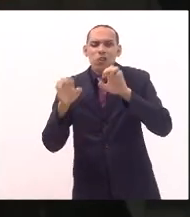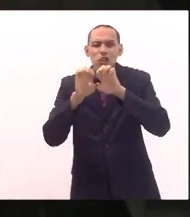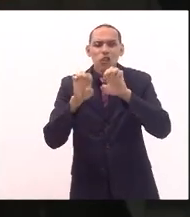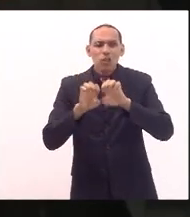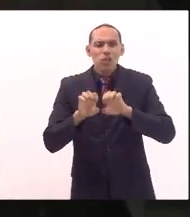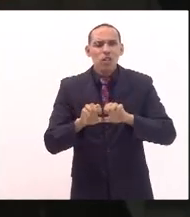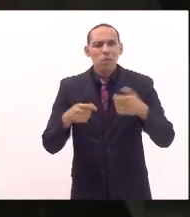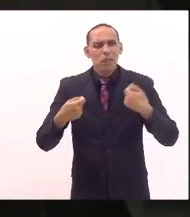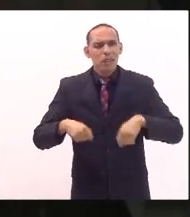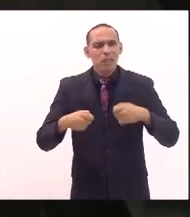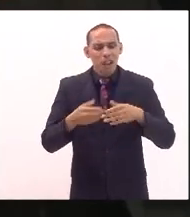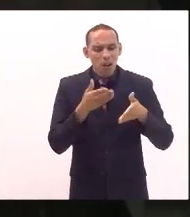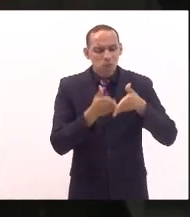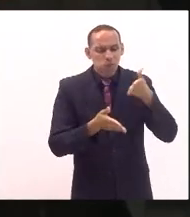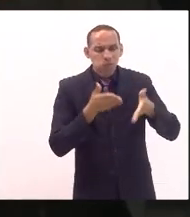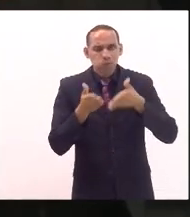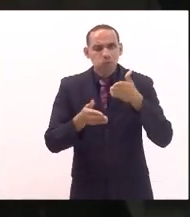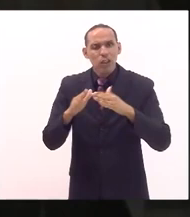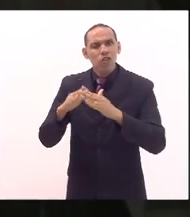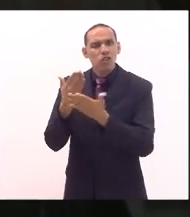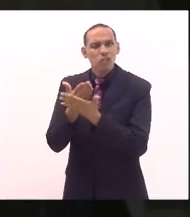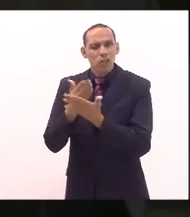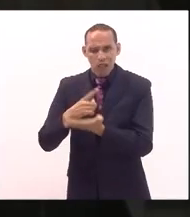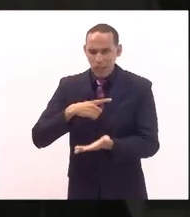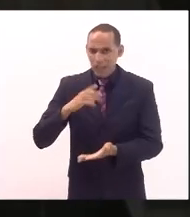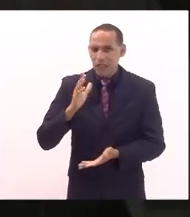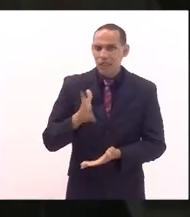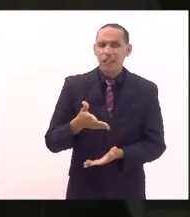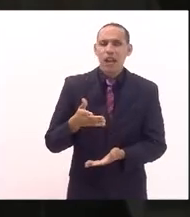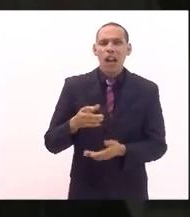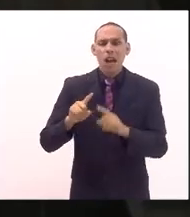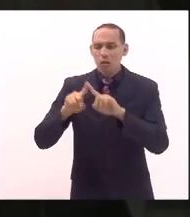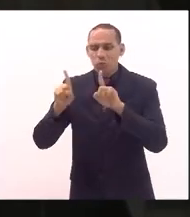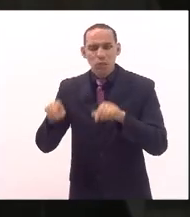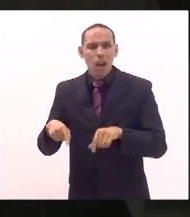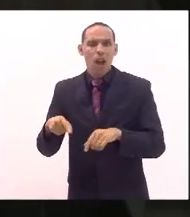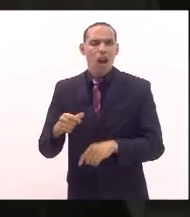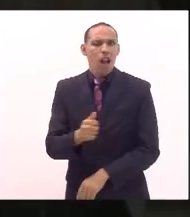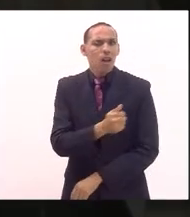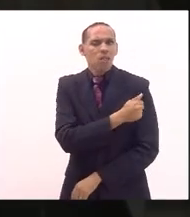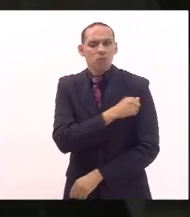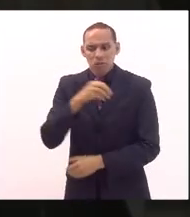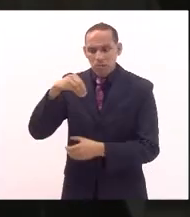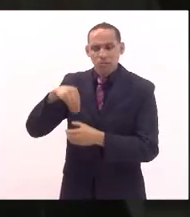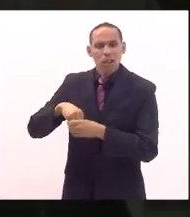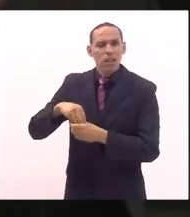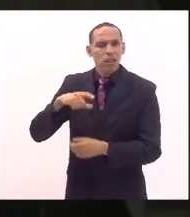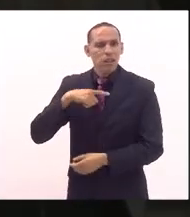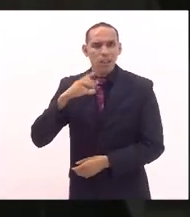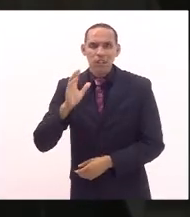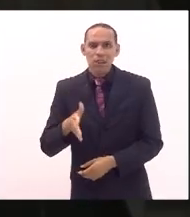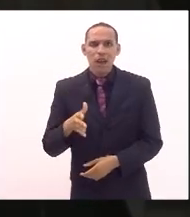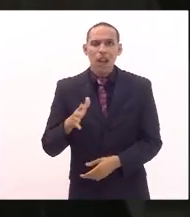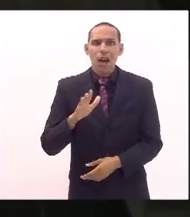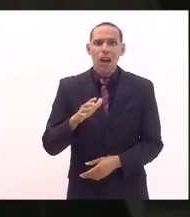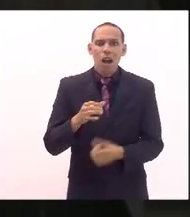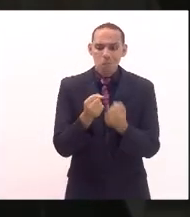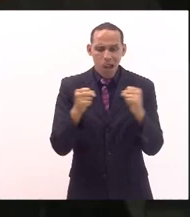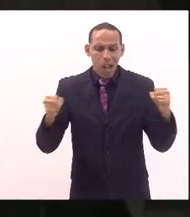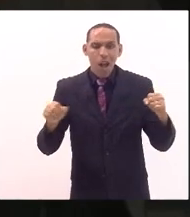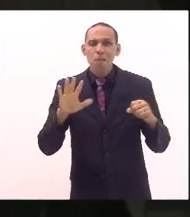das escolas que já funcionam dos alunos já estão dentro das fortalezas que são que estão dentro dessa expansão sem